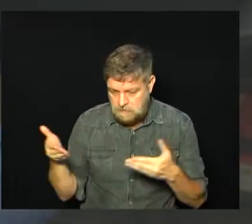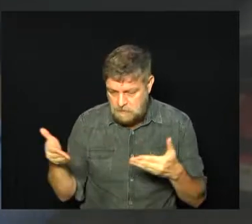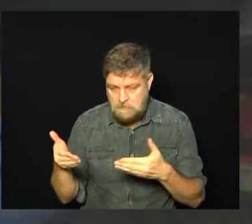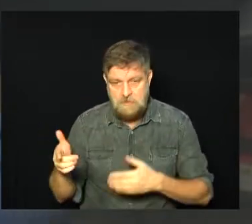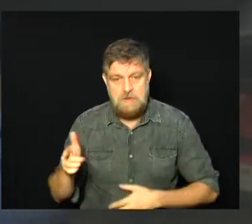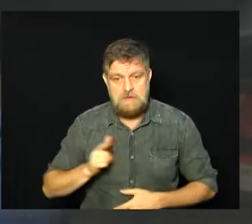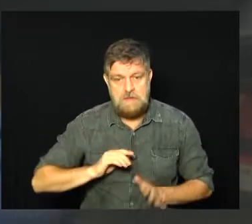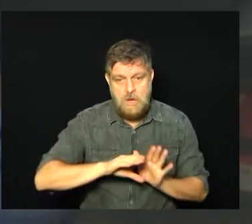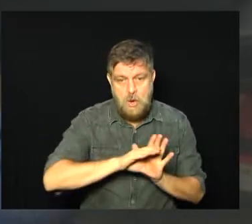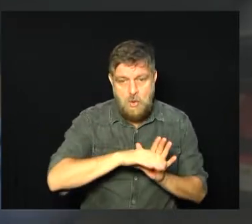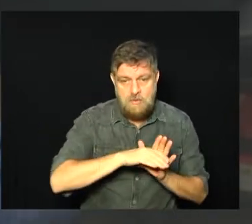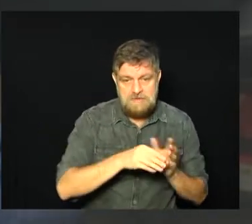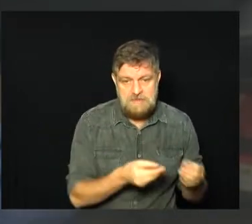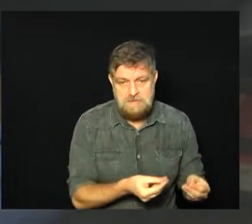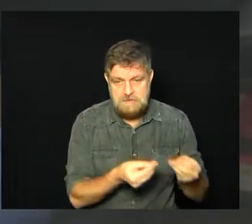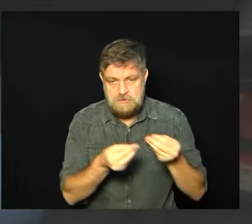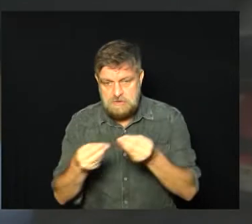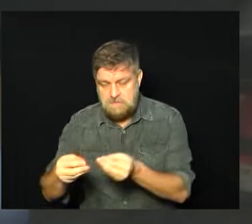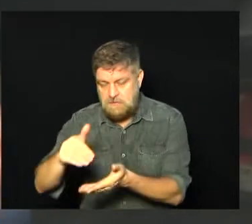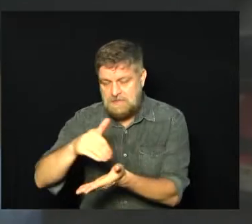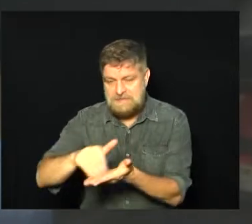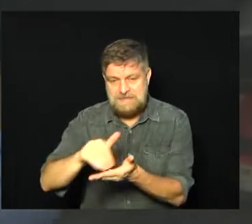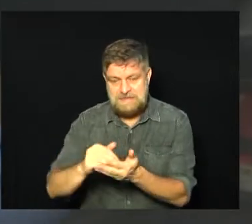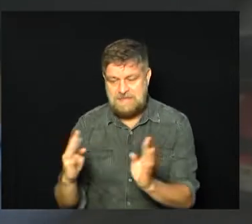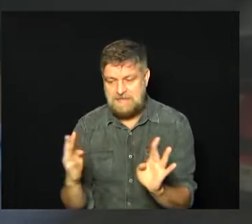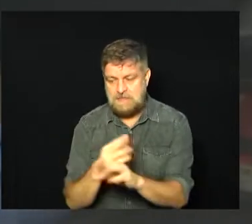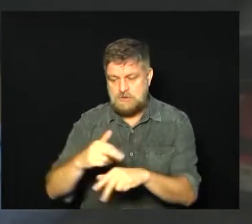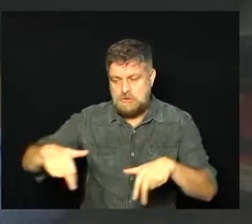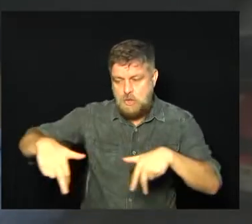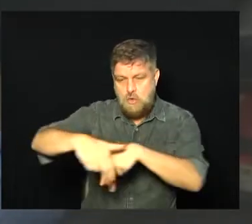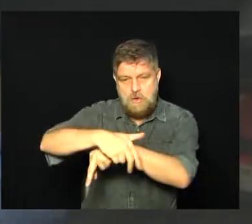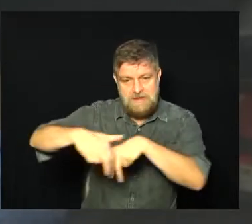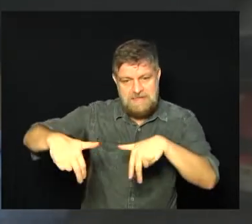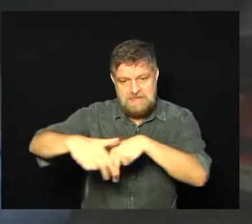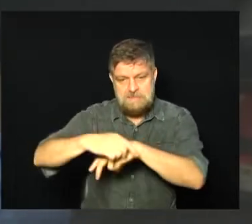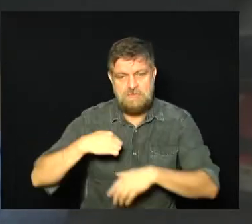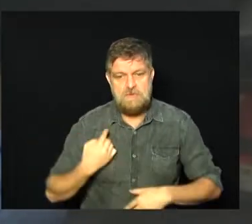para a Secretaria de Urbanismo e também para o vereador